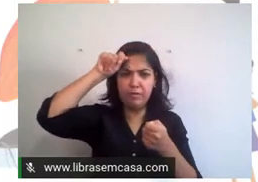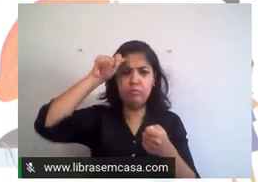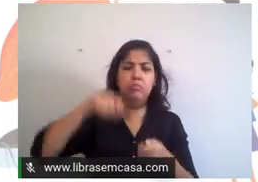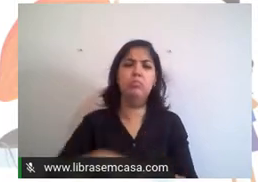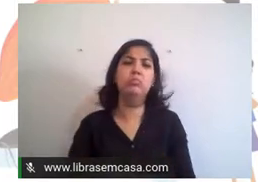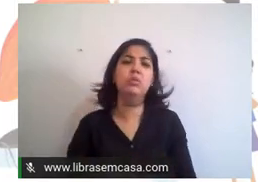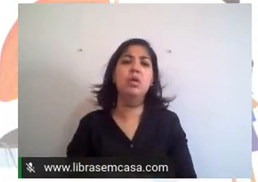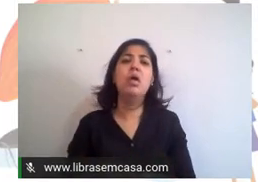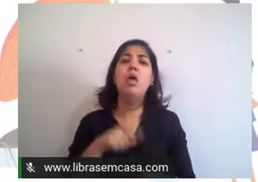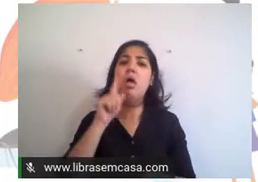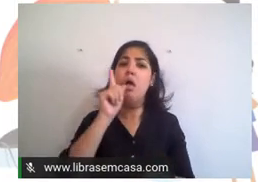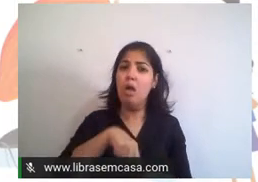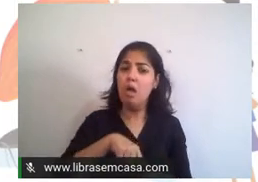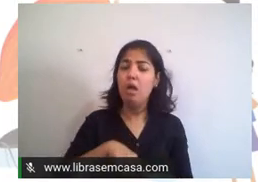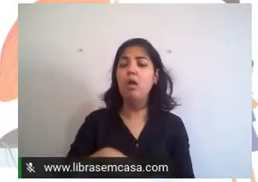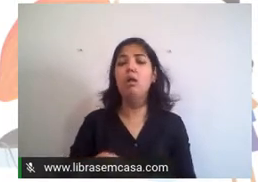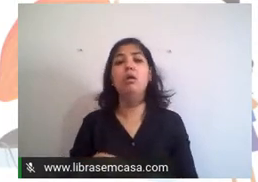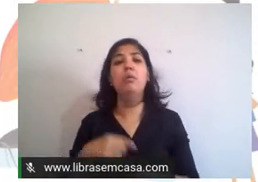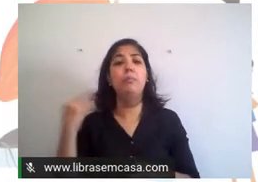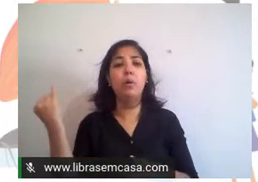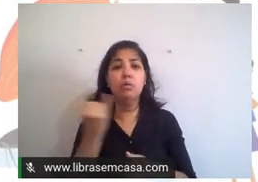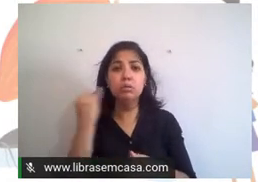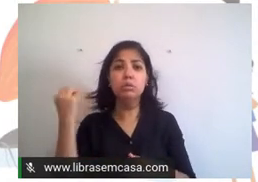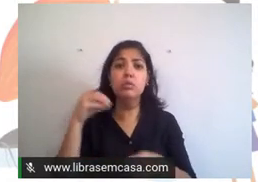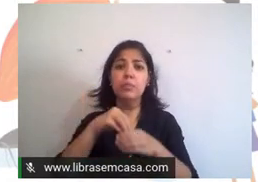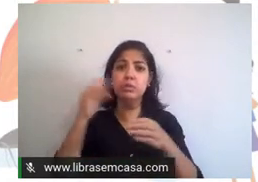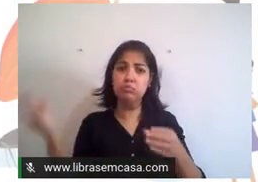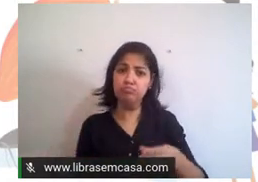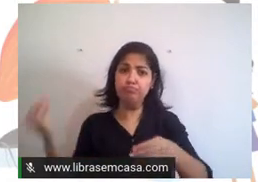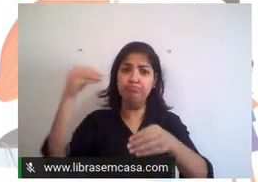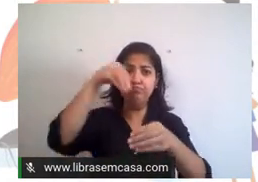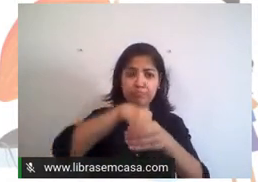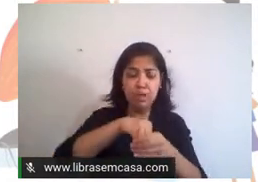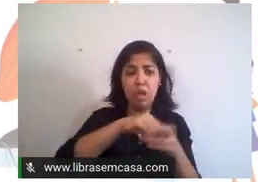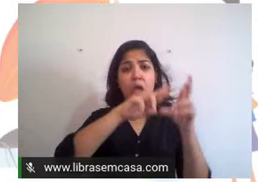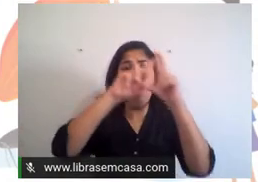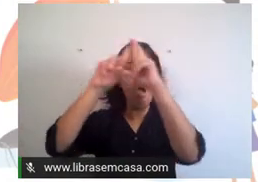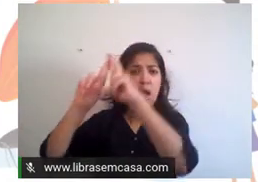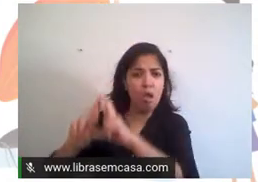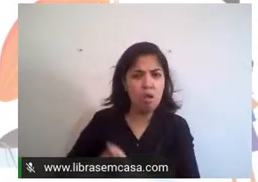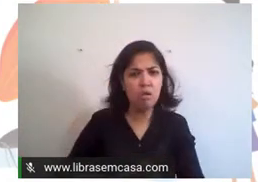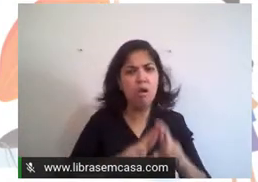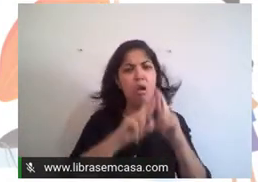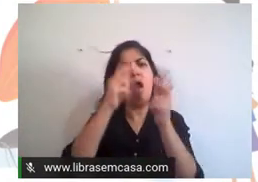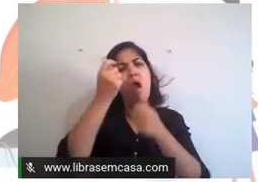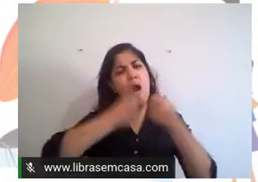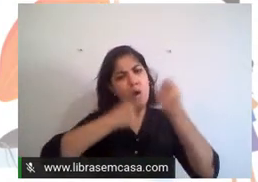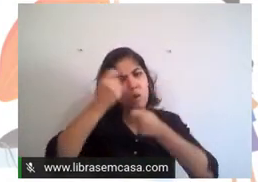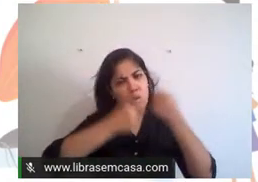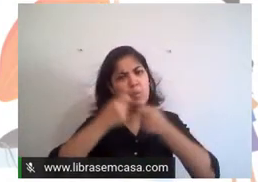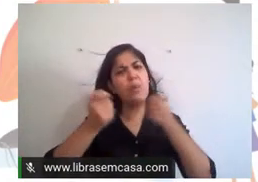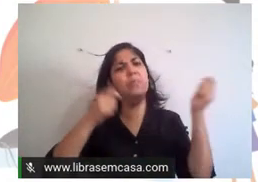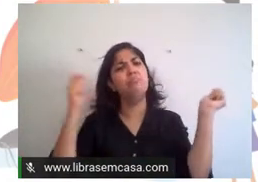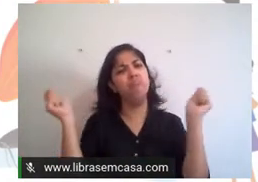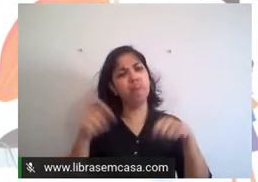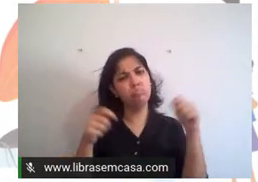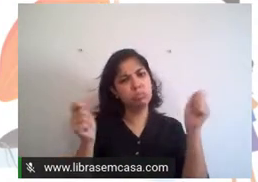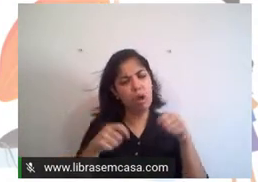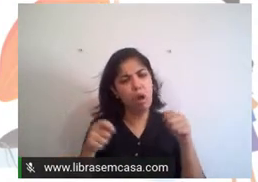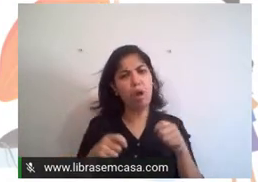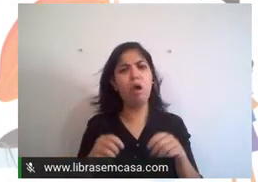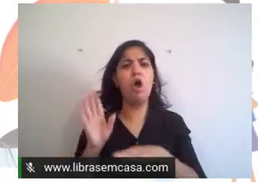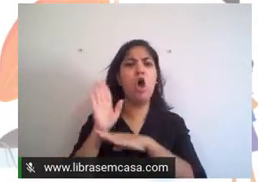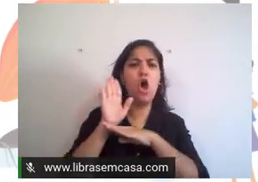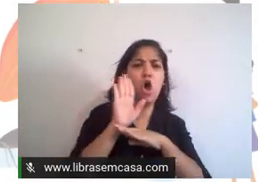nisso, para que implemente mecanismos de reciclagem que hoje são economicamente viáveis, empregam milhares